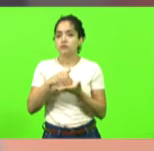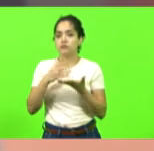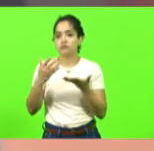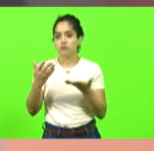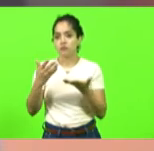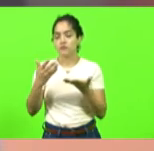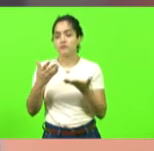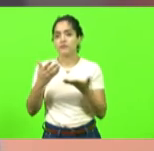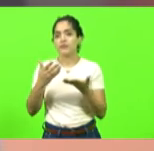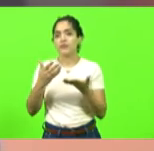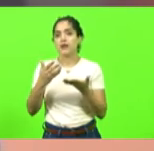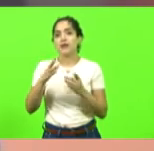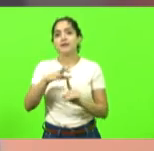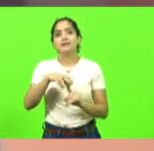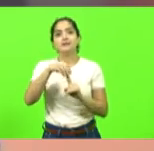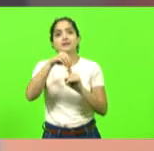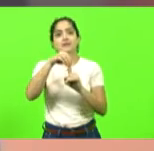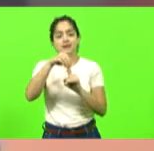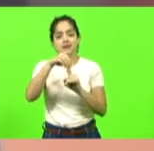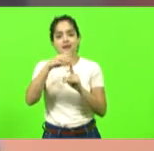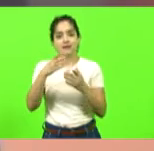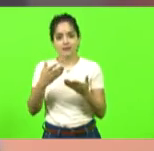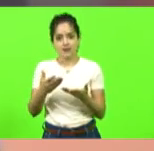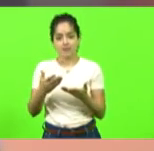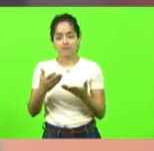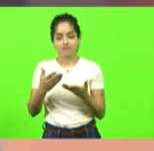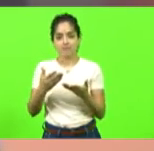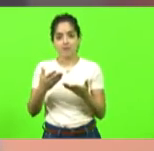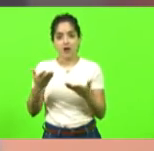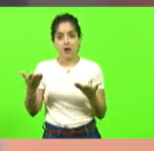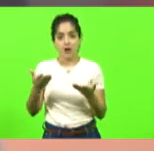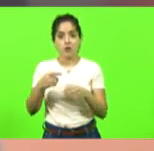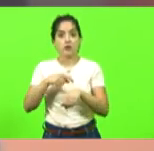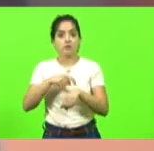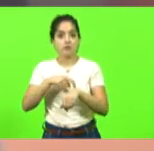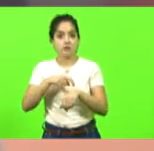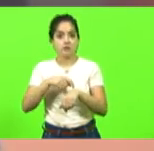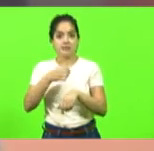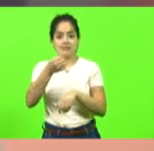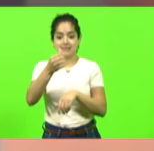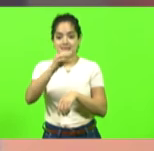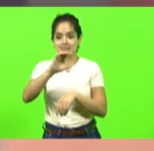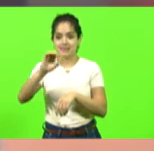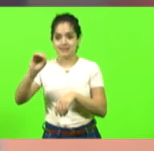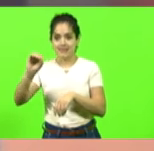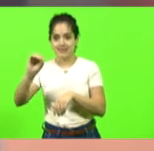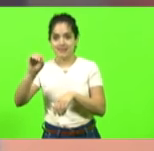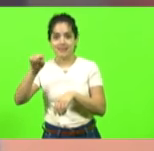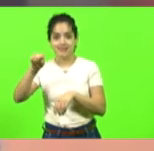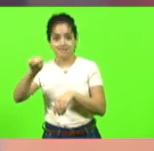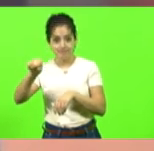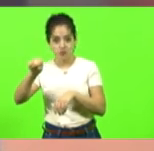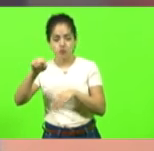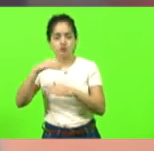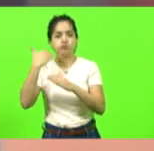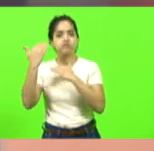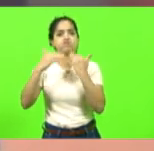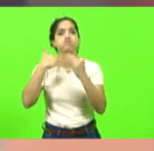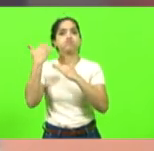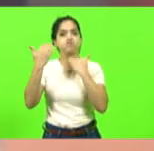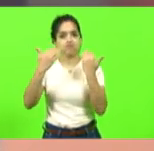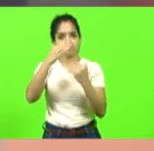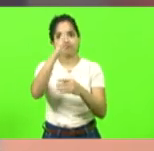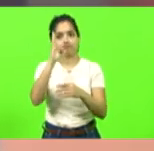destacar que nós temos, nesse momento, 600 mil mortes no Brasil. 600 mil